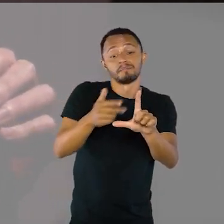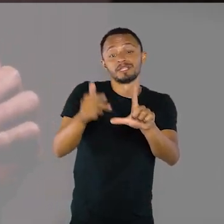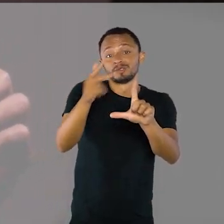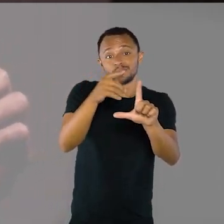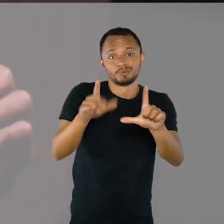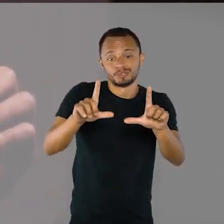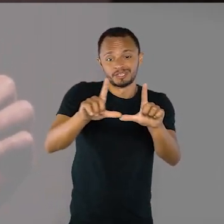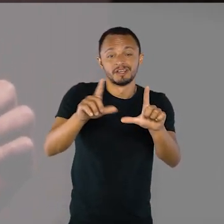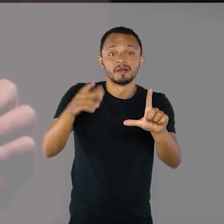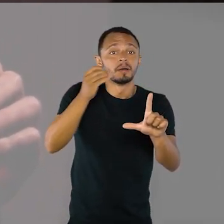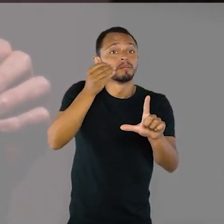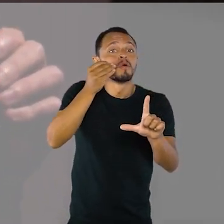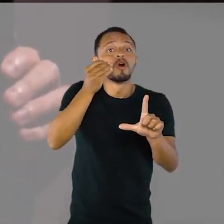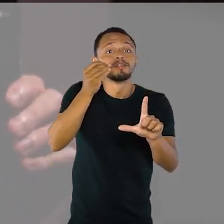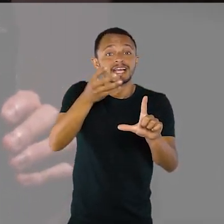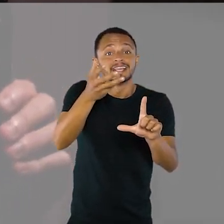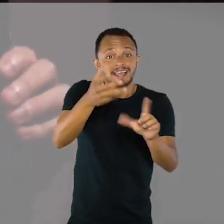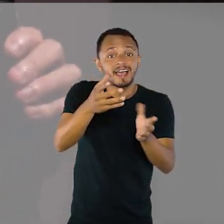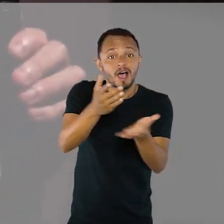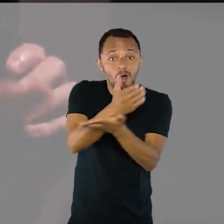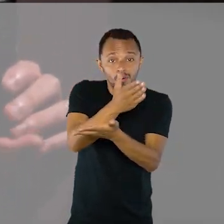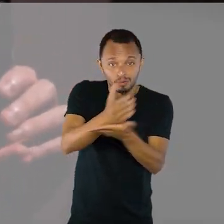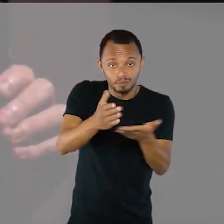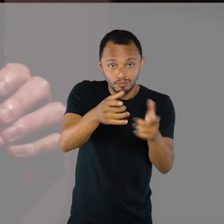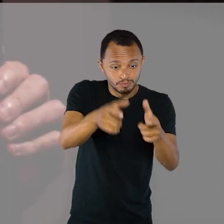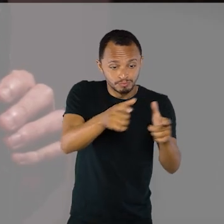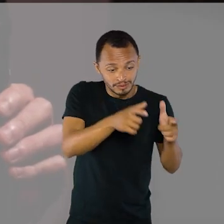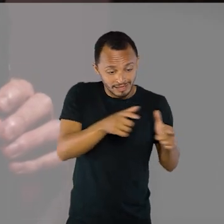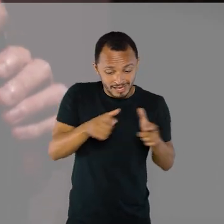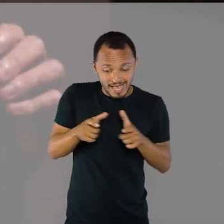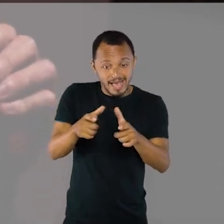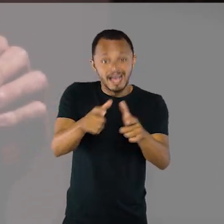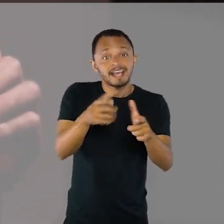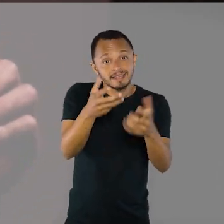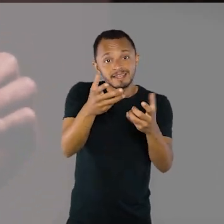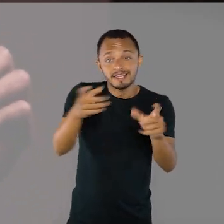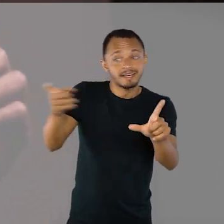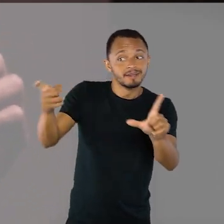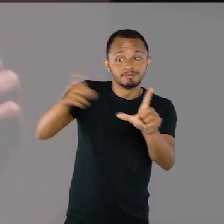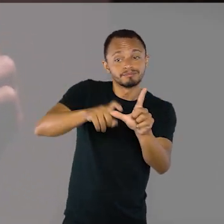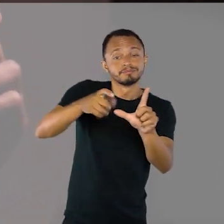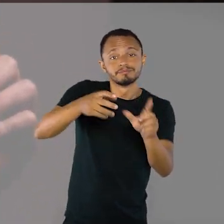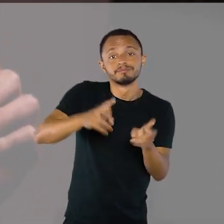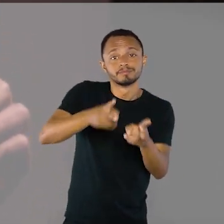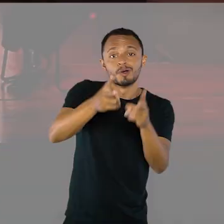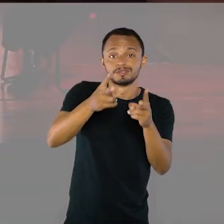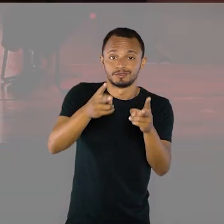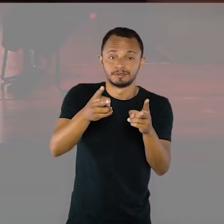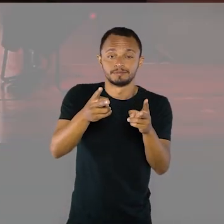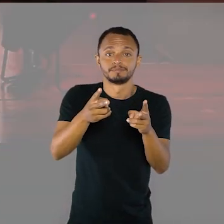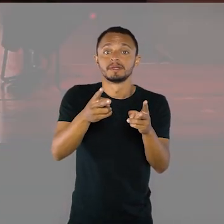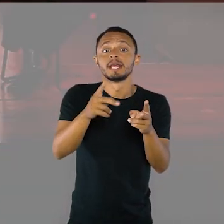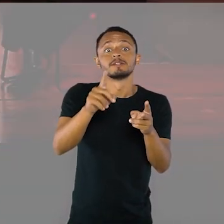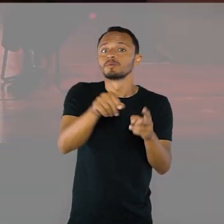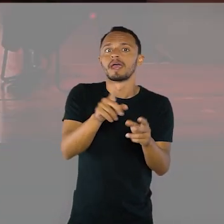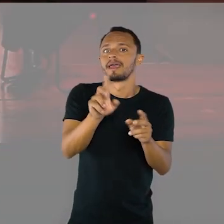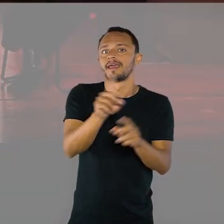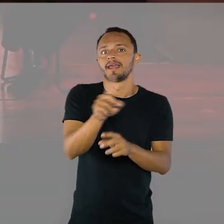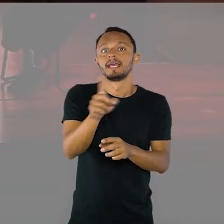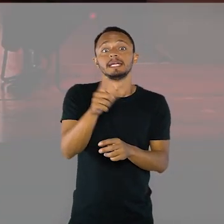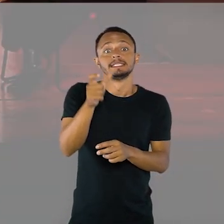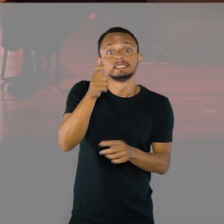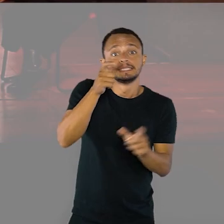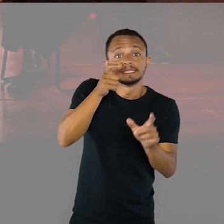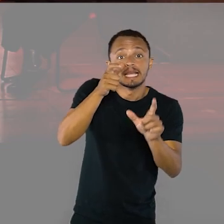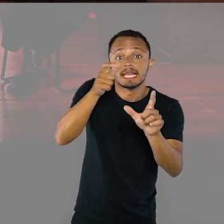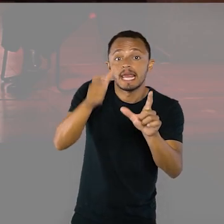isso, mostra muito mais uma luta de conquista, quando não foi essa via única, né? Ou seja, tiveram muitos interesses